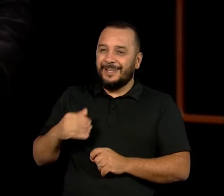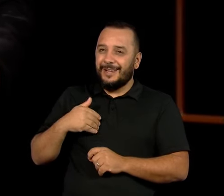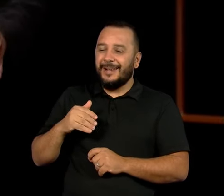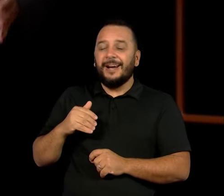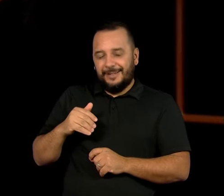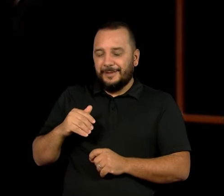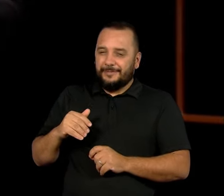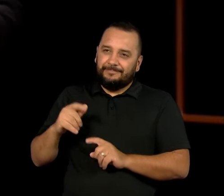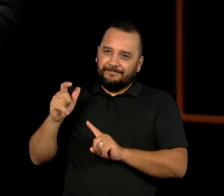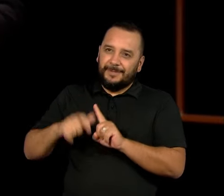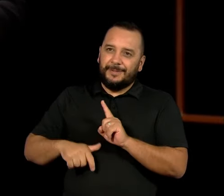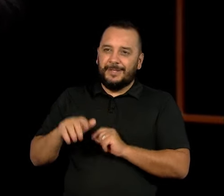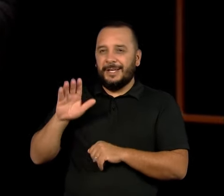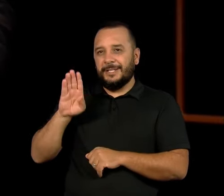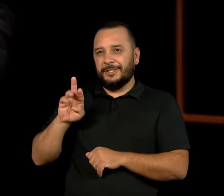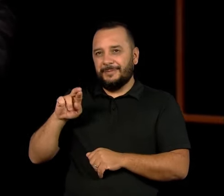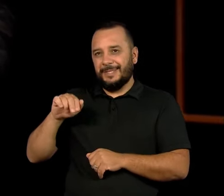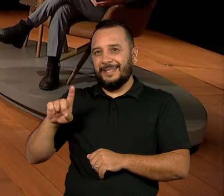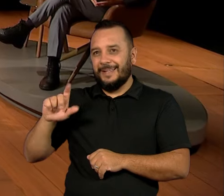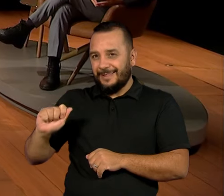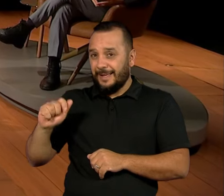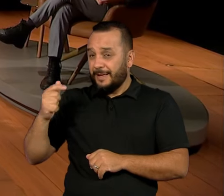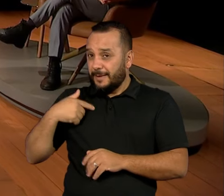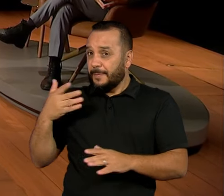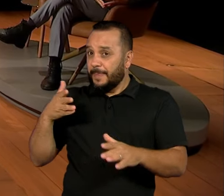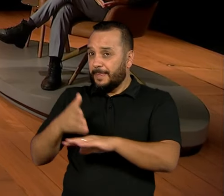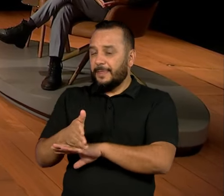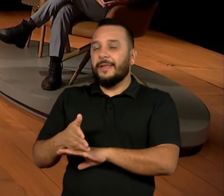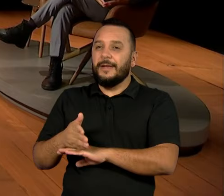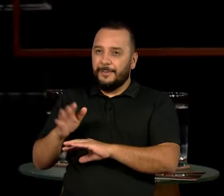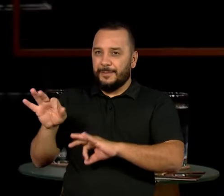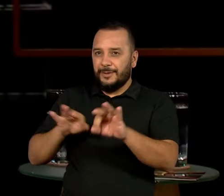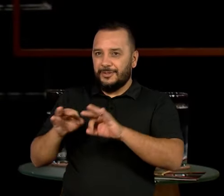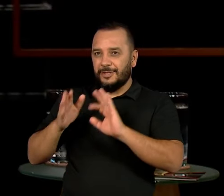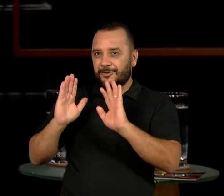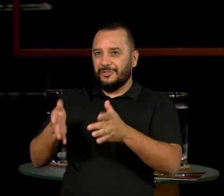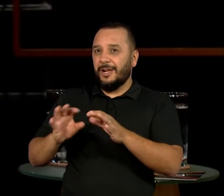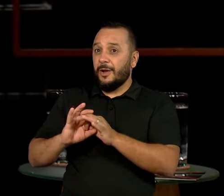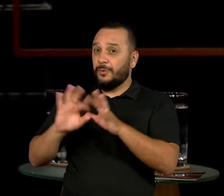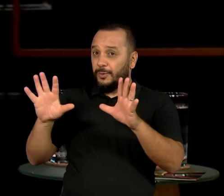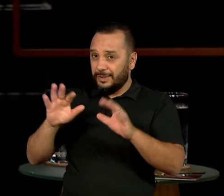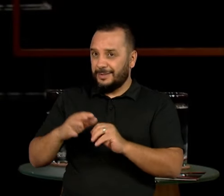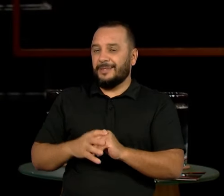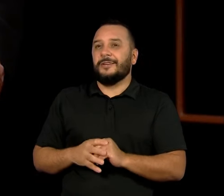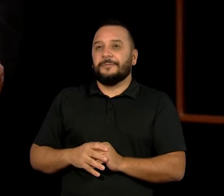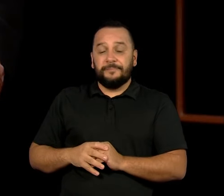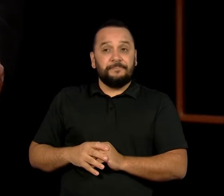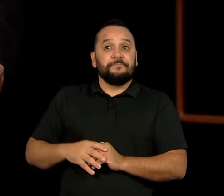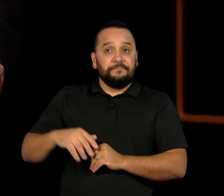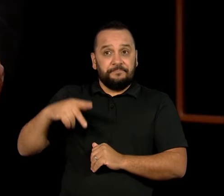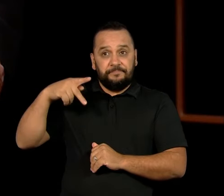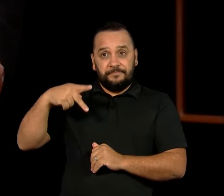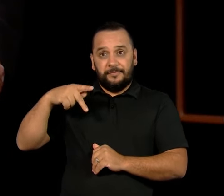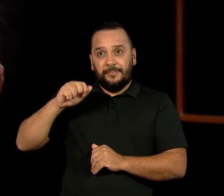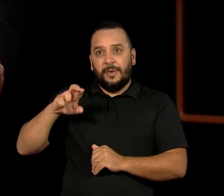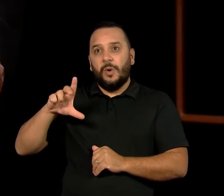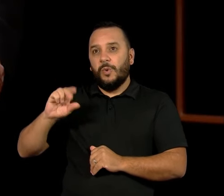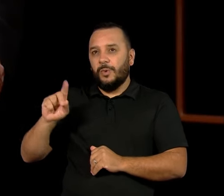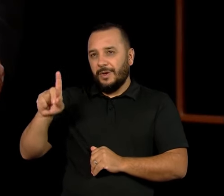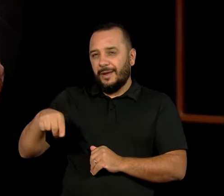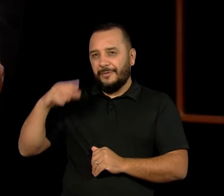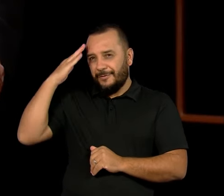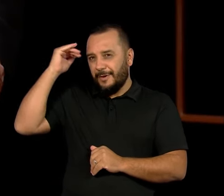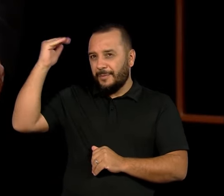E quando eu entrei para o projeto, já estava autorizado. O Paulo já era um grande sucesso, ele se tornou